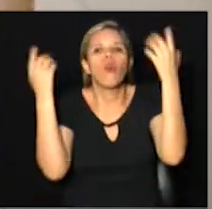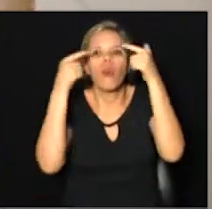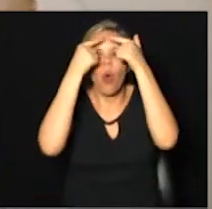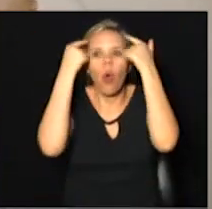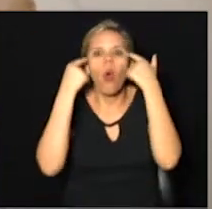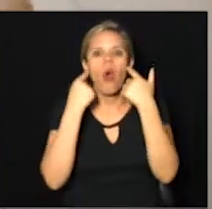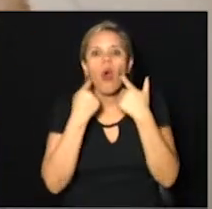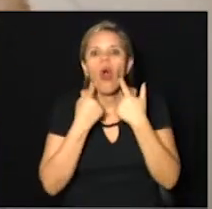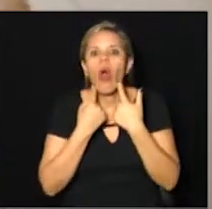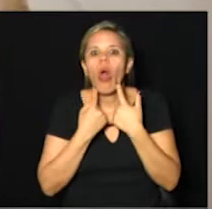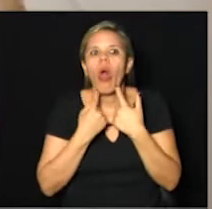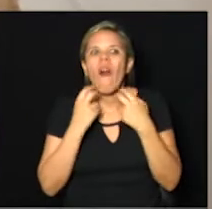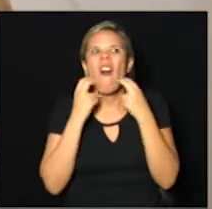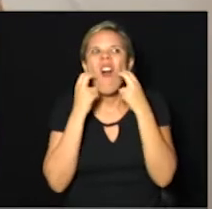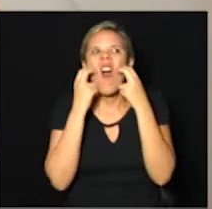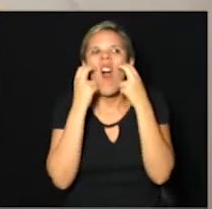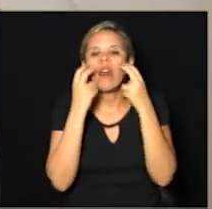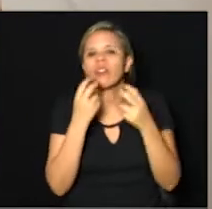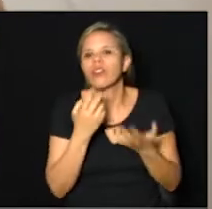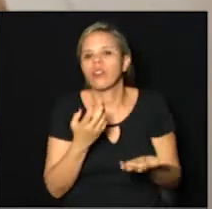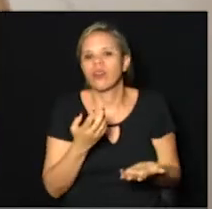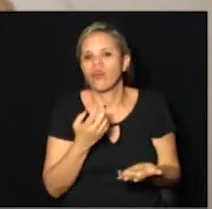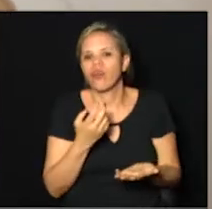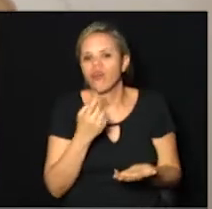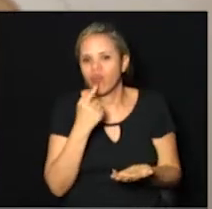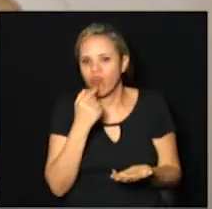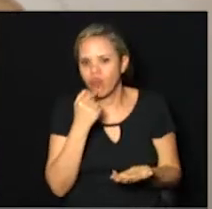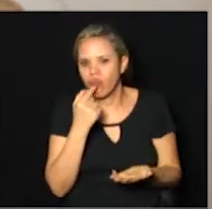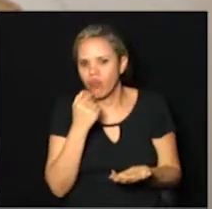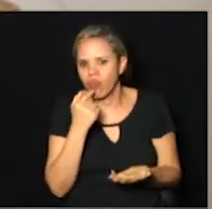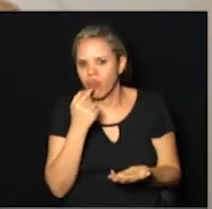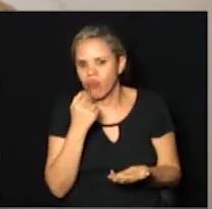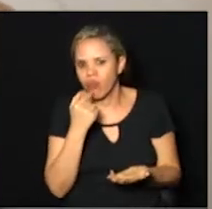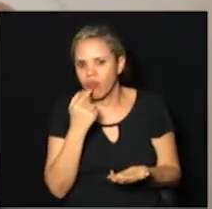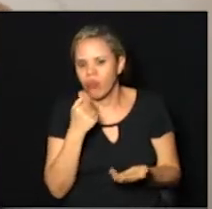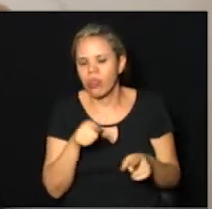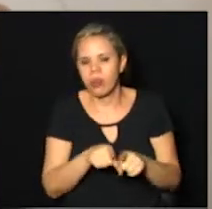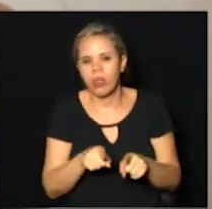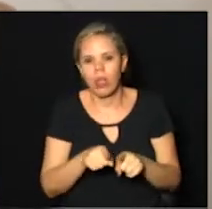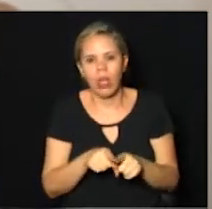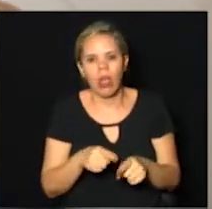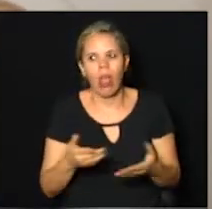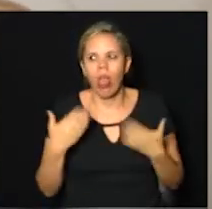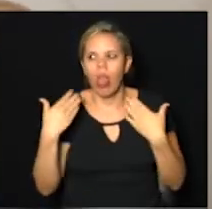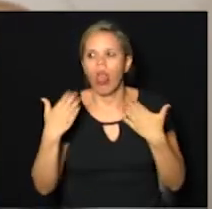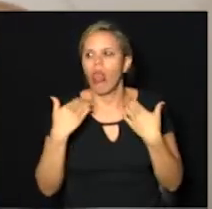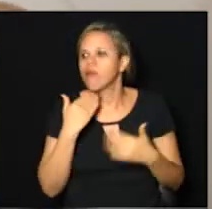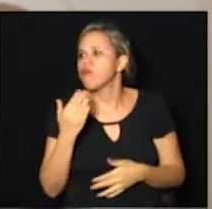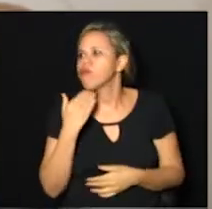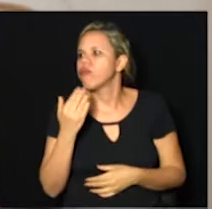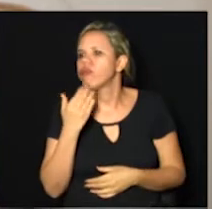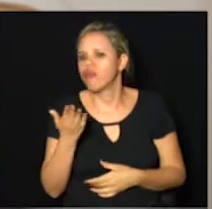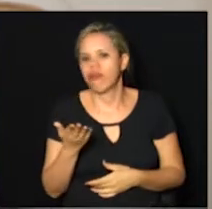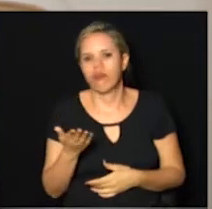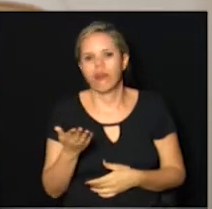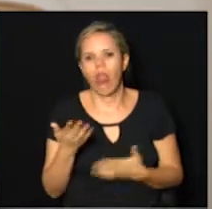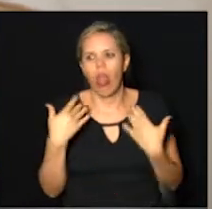quente, às vezes fica até vermelha, sua. Não adianta abanar que não passa, dizem as mulheres que entraram nesse período,